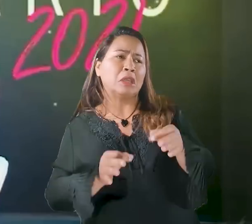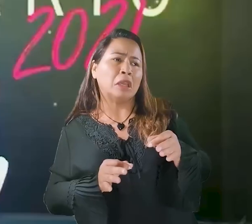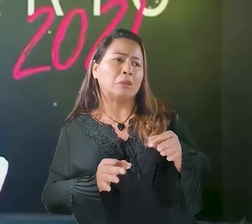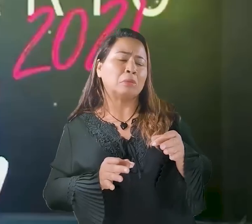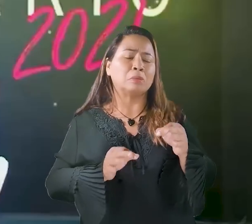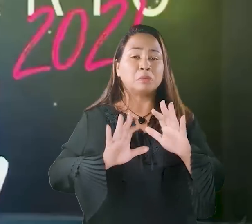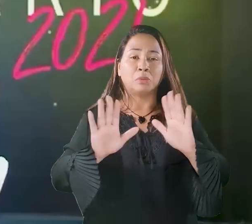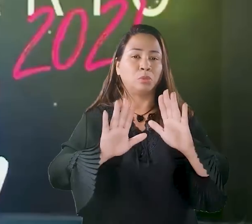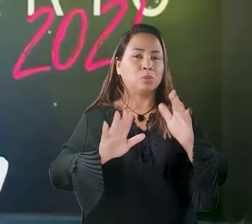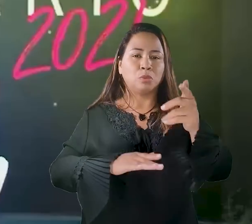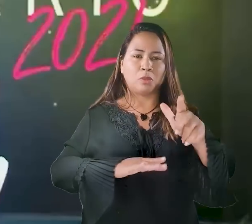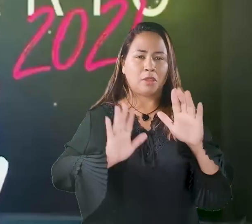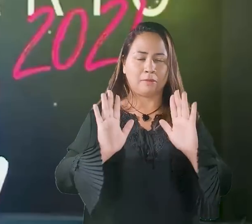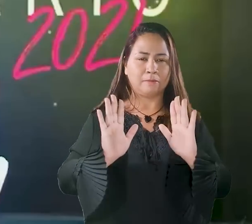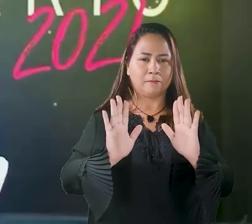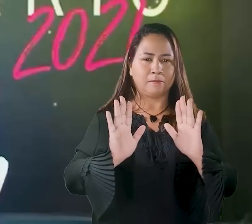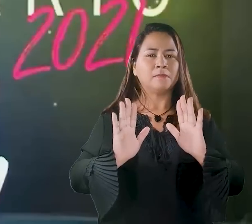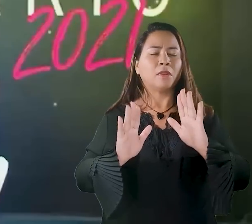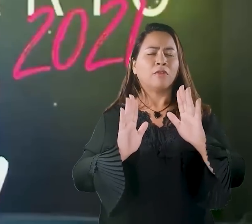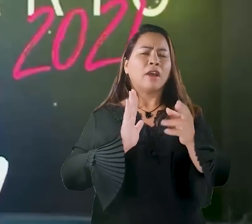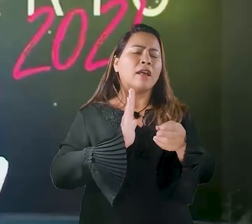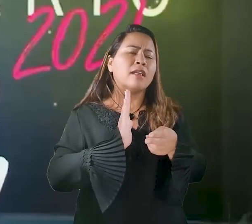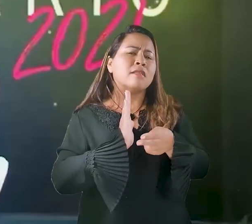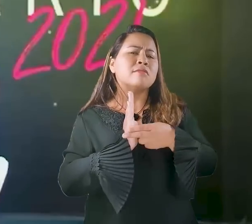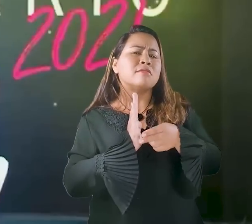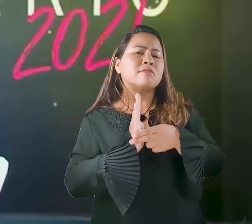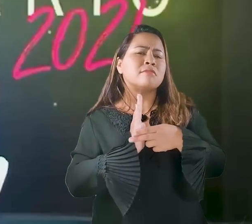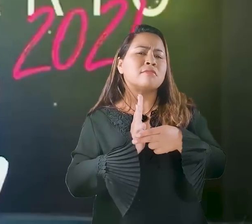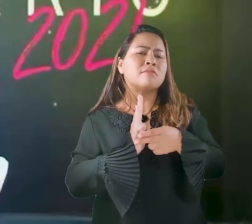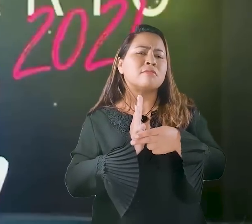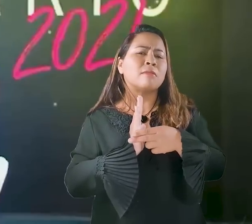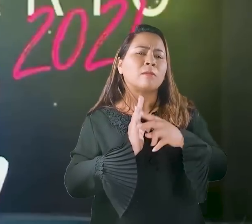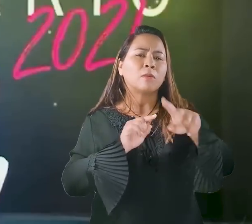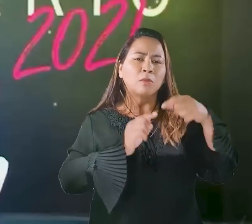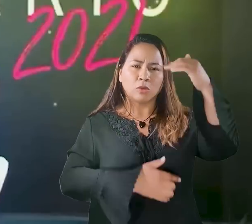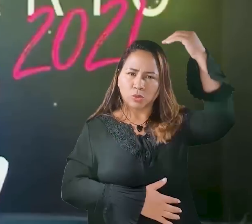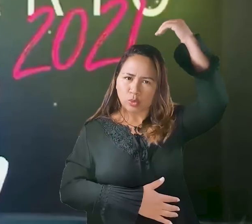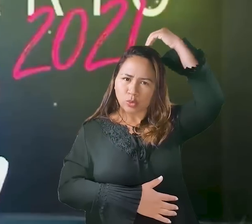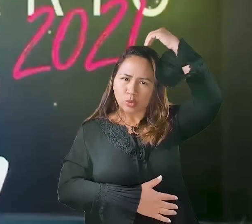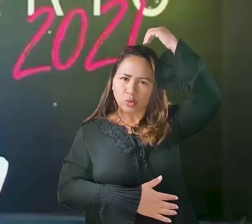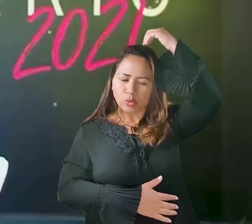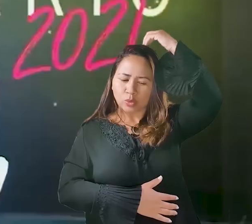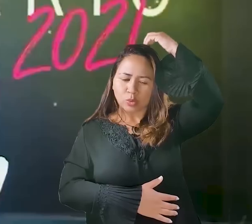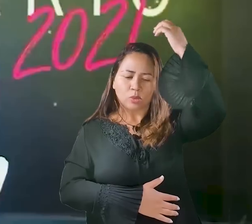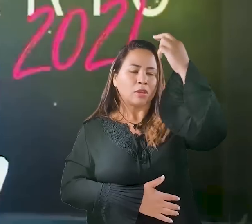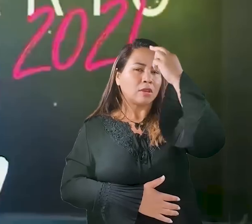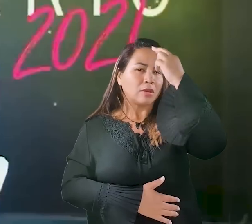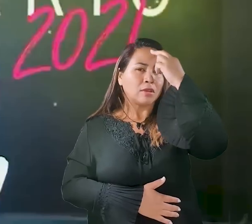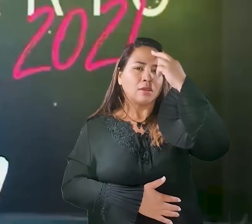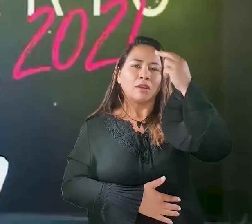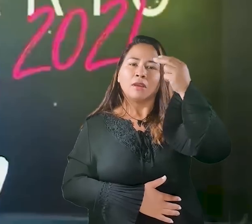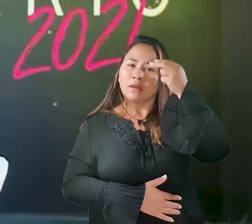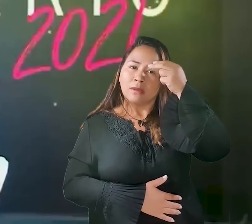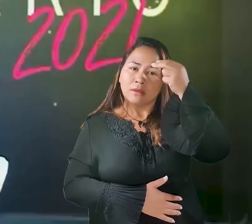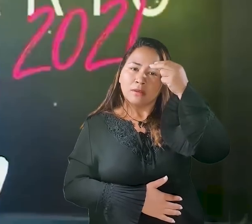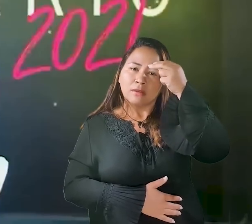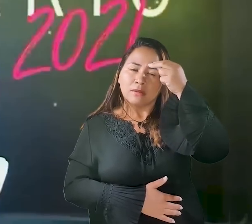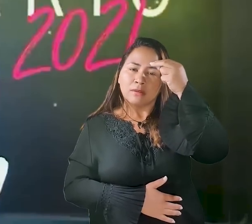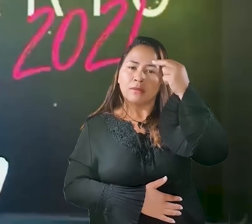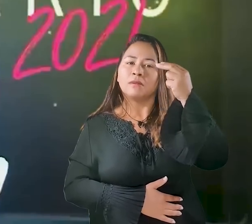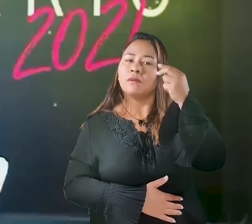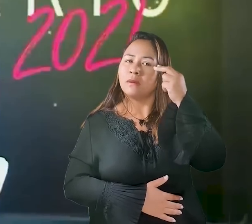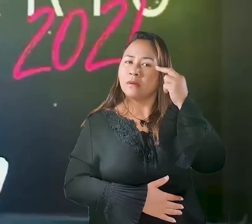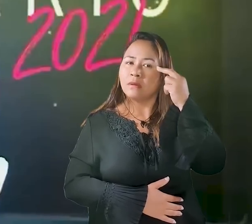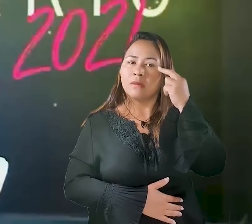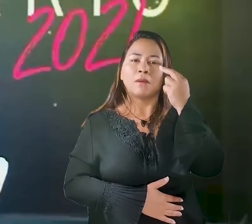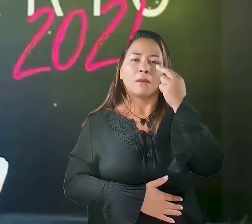tapping, aí você sabe o que é a batidinha aqui. Aí nós vamos, topo da cabeça, é pineal, início da sobrancelha, cantinho do olho,